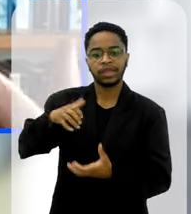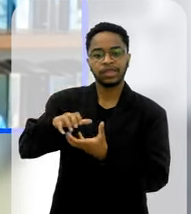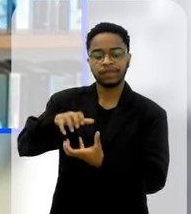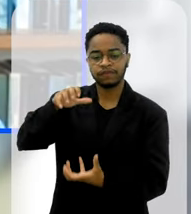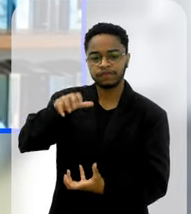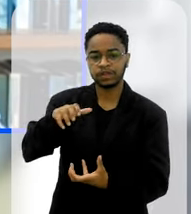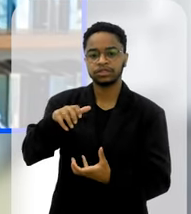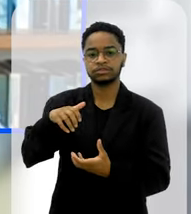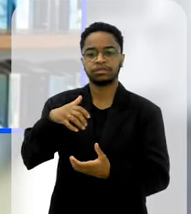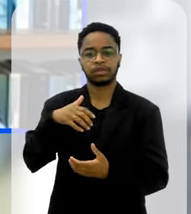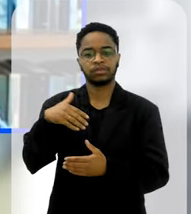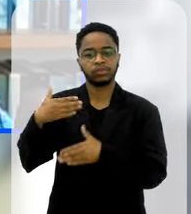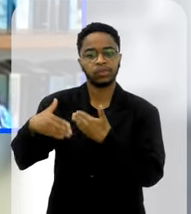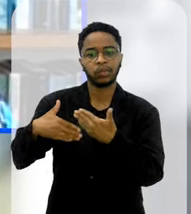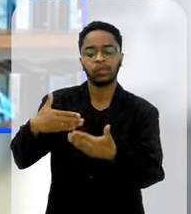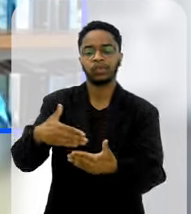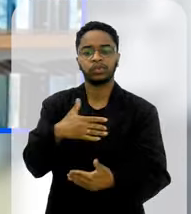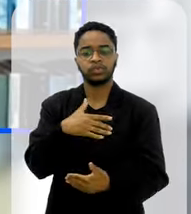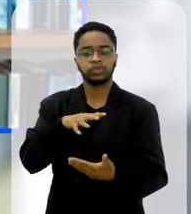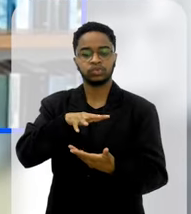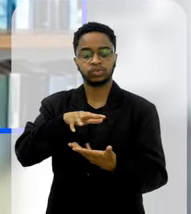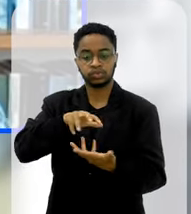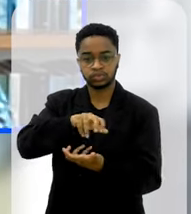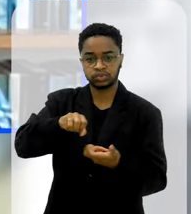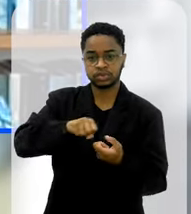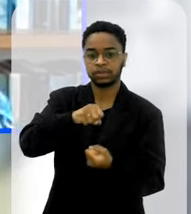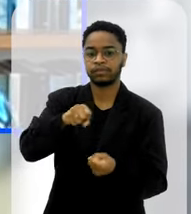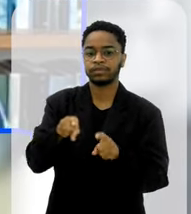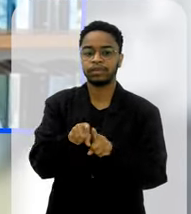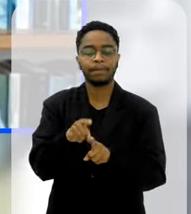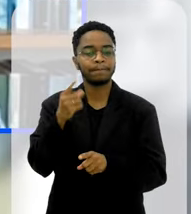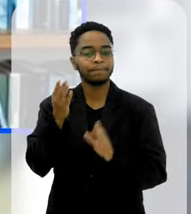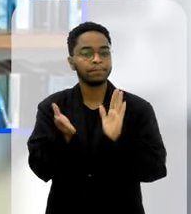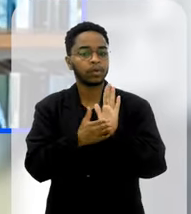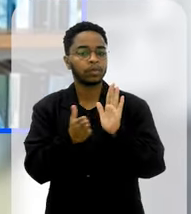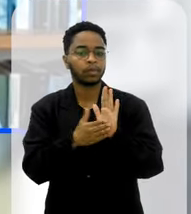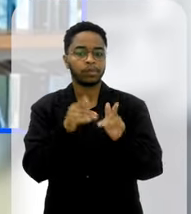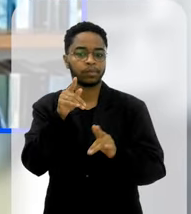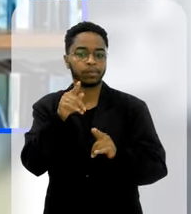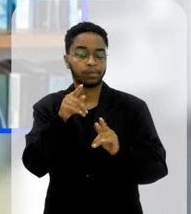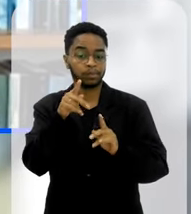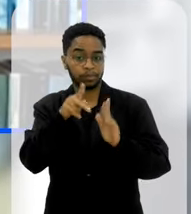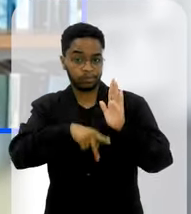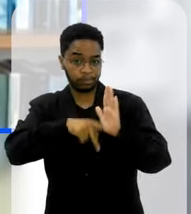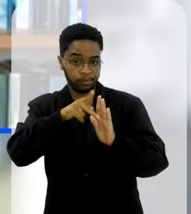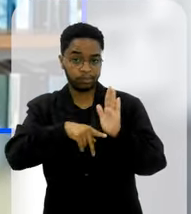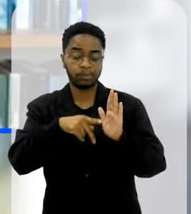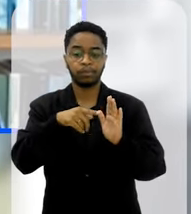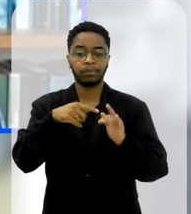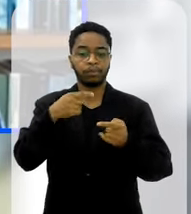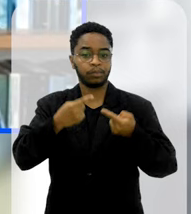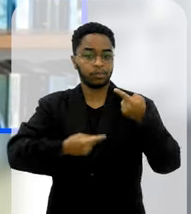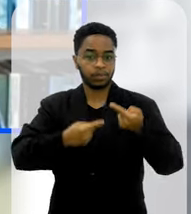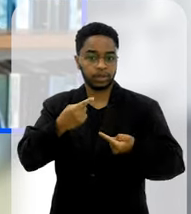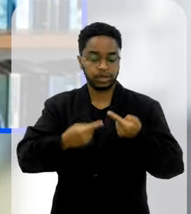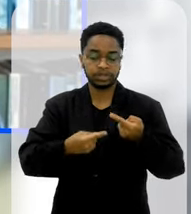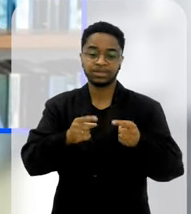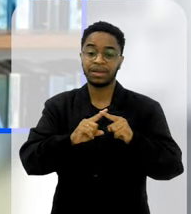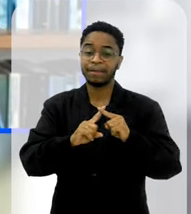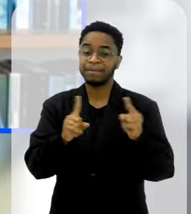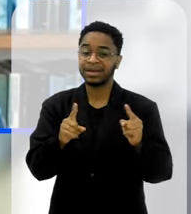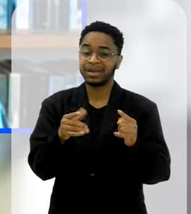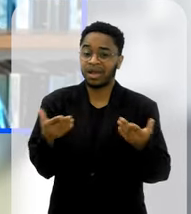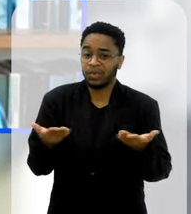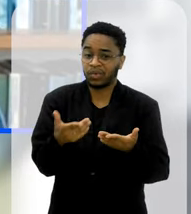para propor políticas públicas a serem efetivadas, e lamentavelmente, chegando